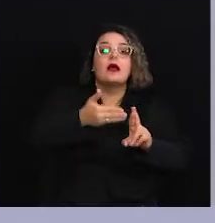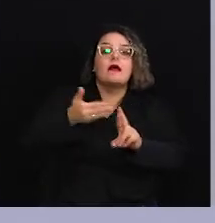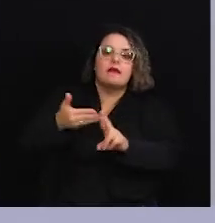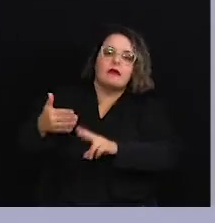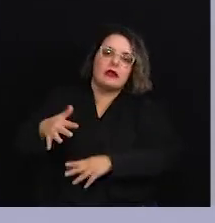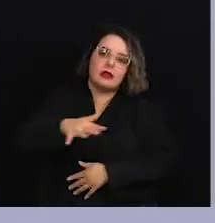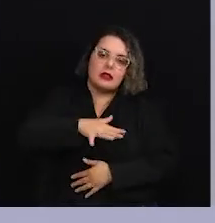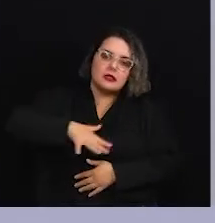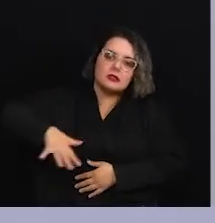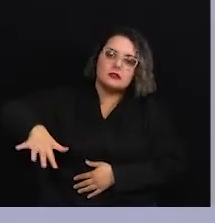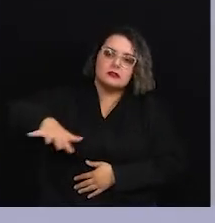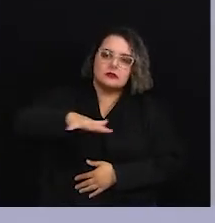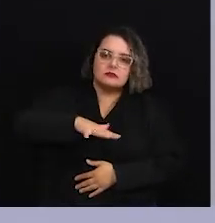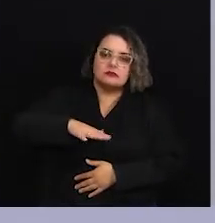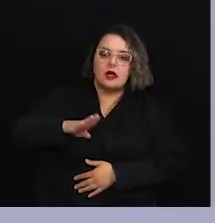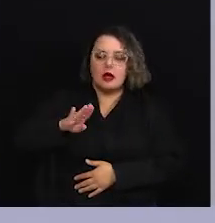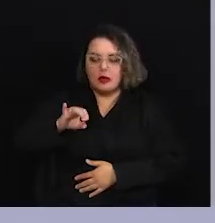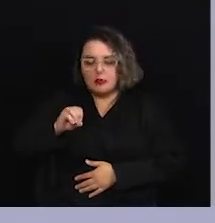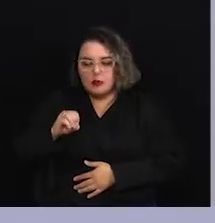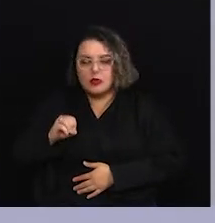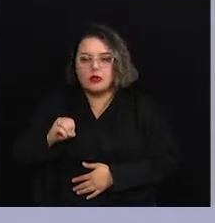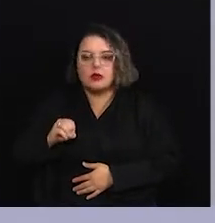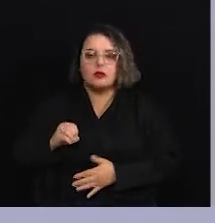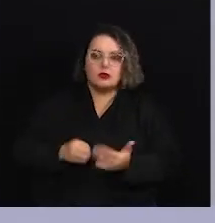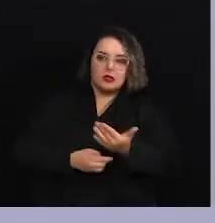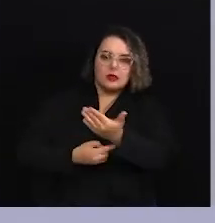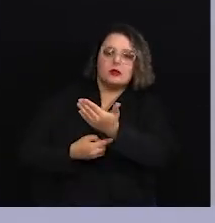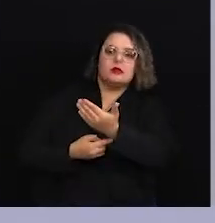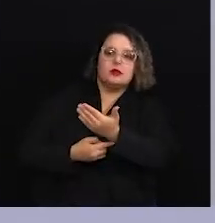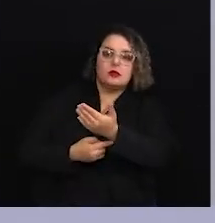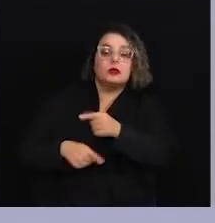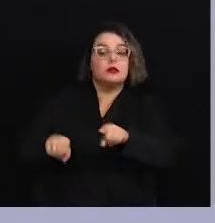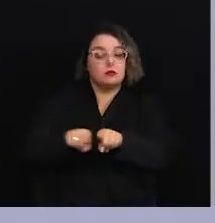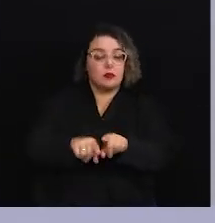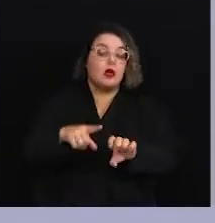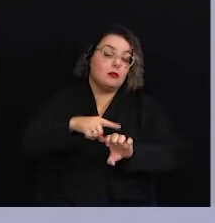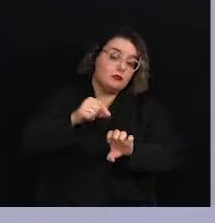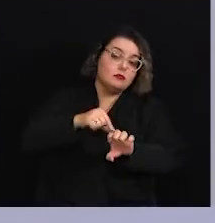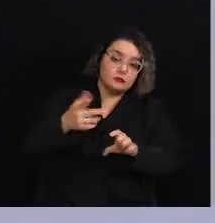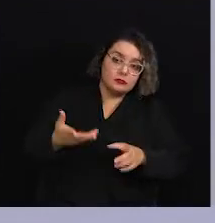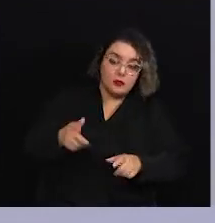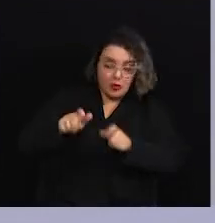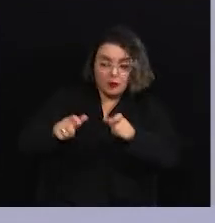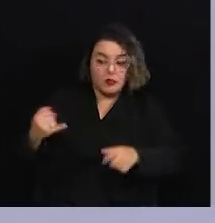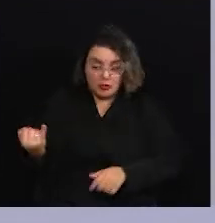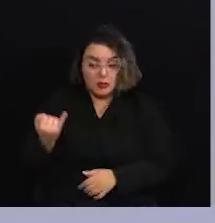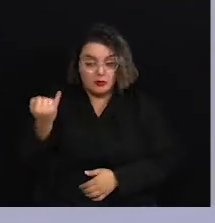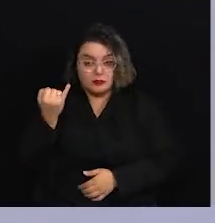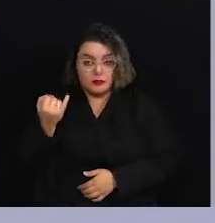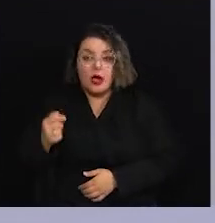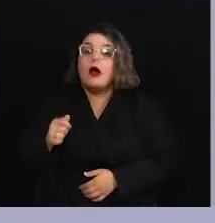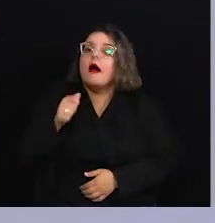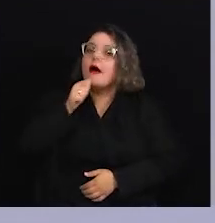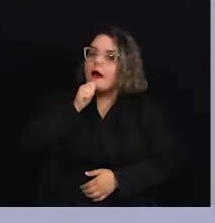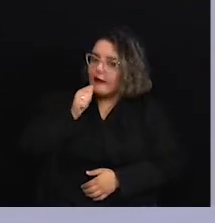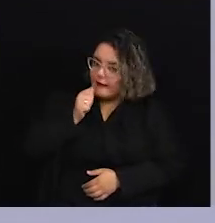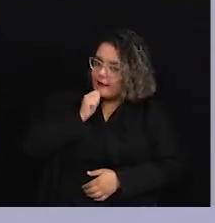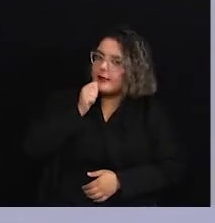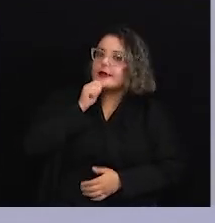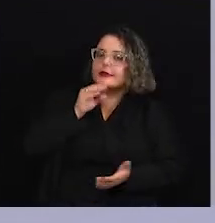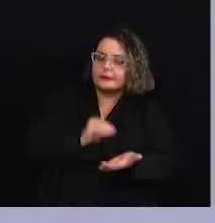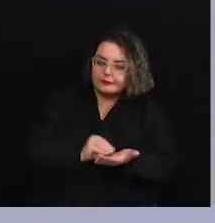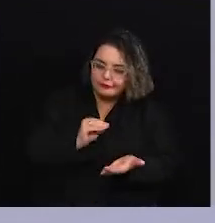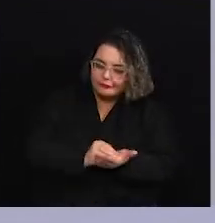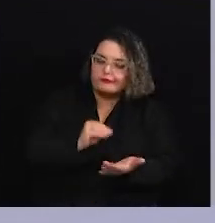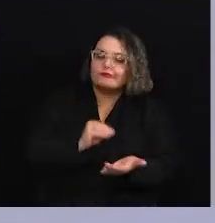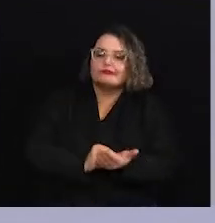mercado, atrelando a biotecnologia a empreendedorismo. Existem algumas pessoas importantes, mas ainda falta muito